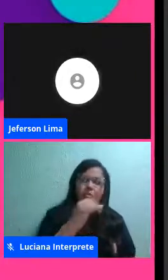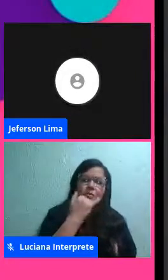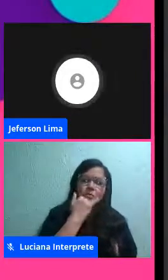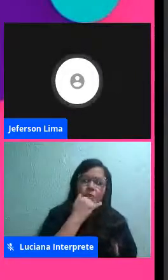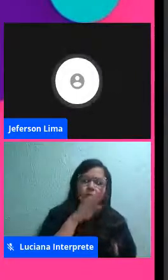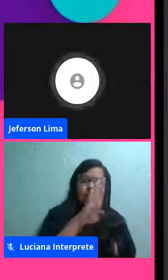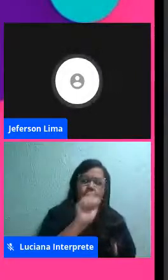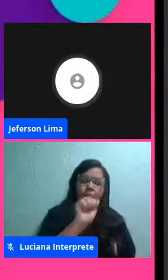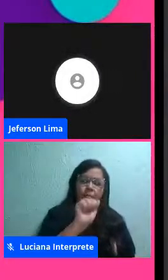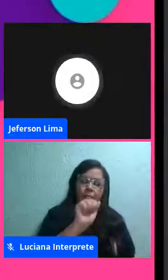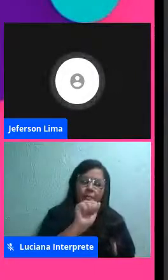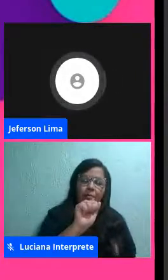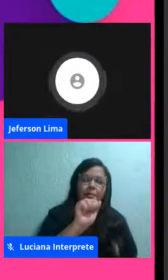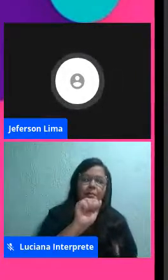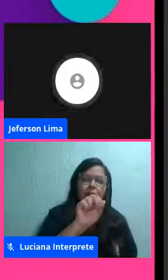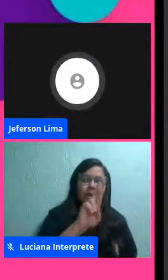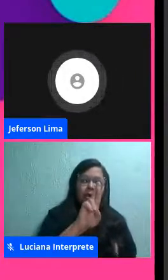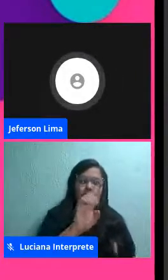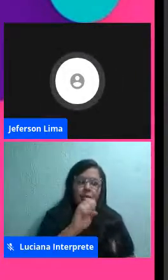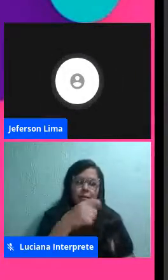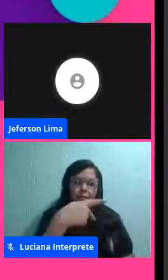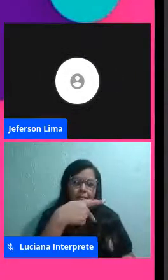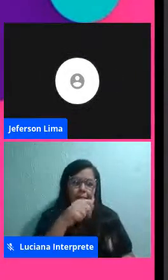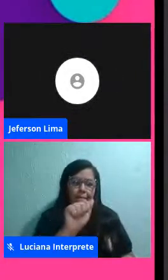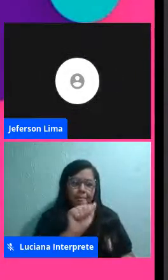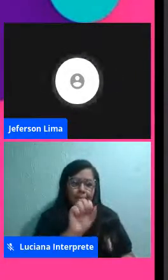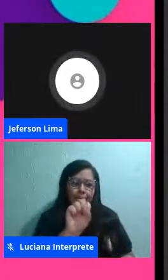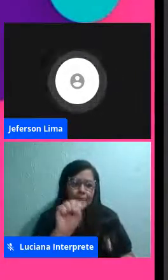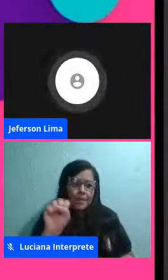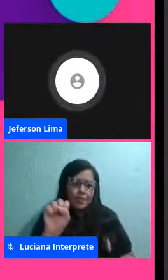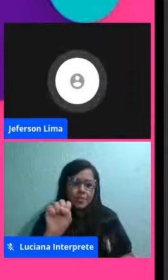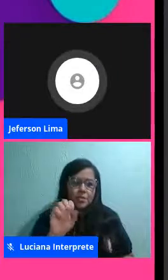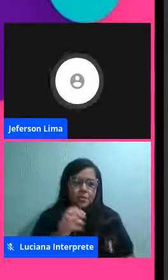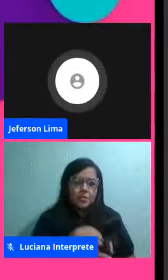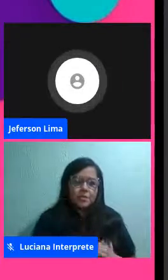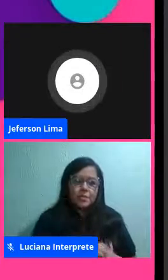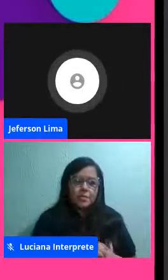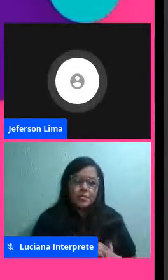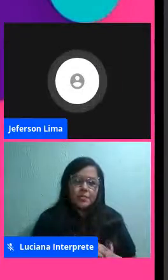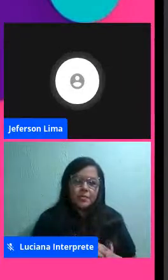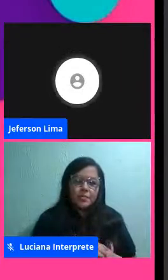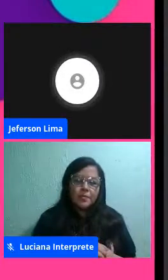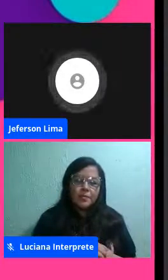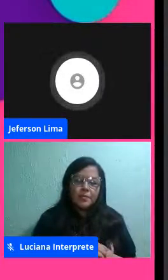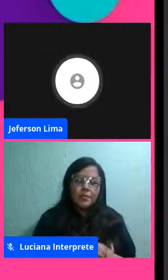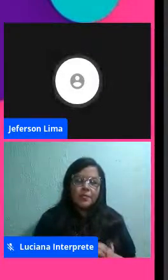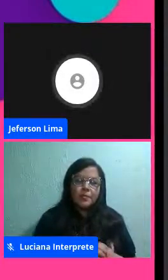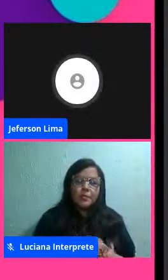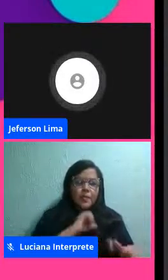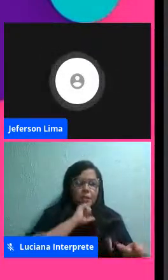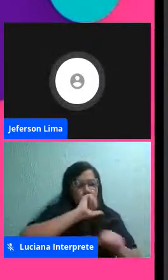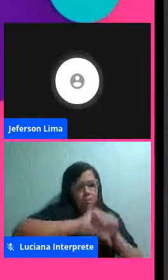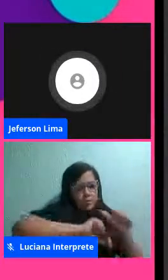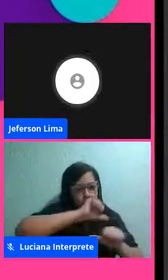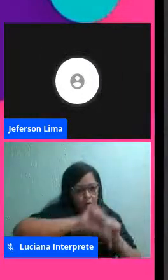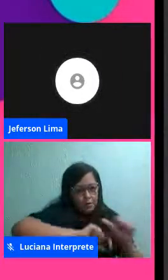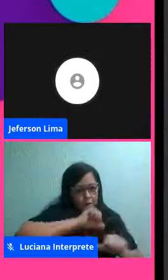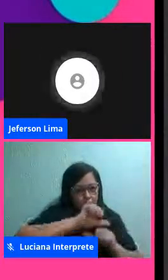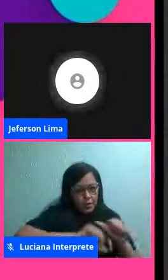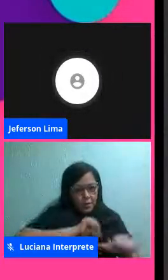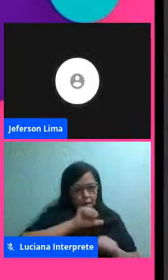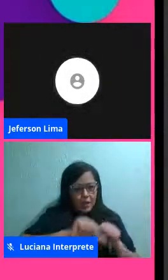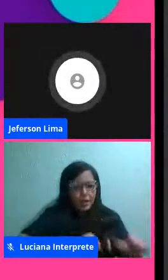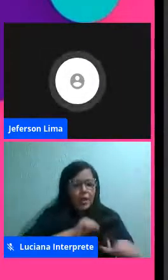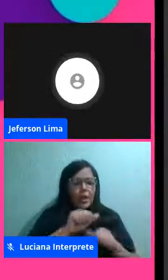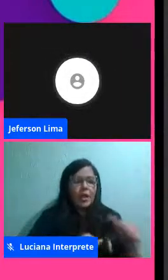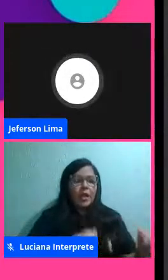do body pass para converter o middleware, né? A gente quer receber os dados em formato JSON,